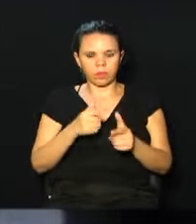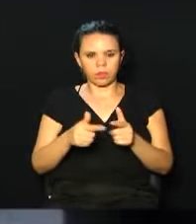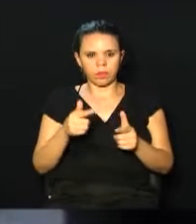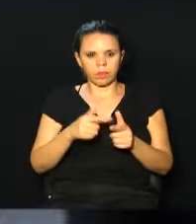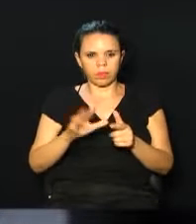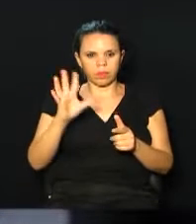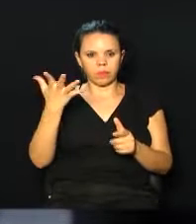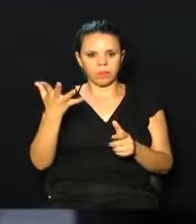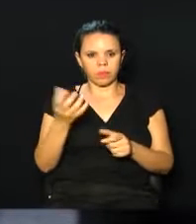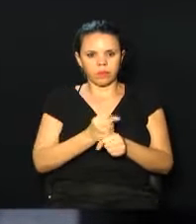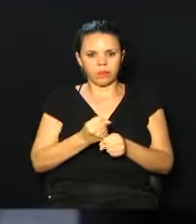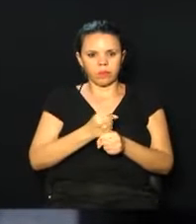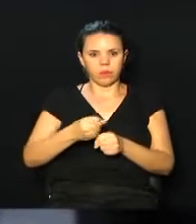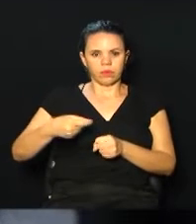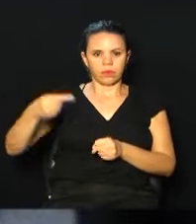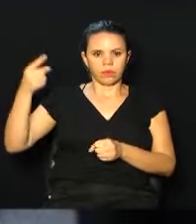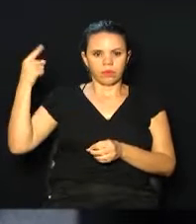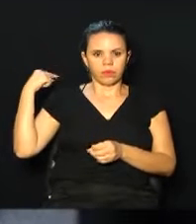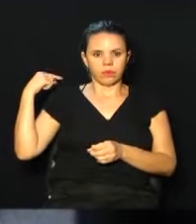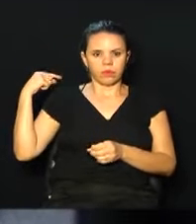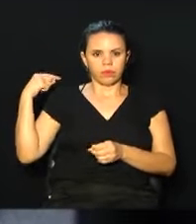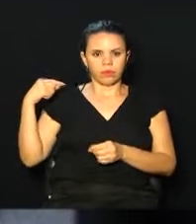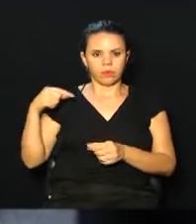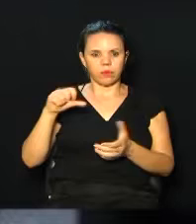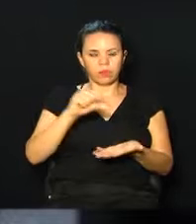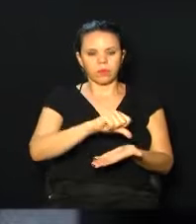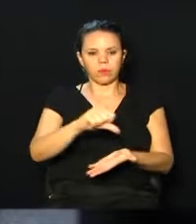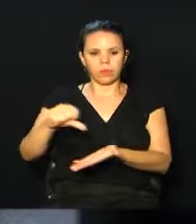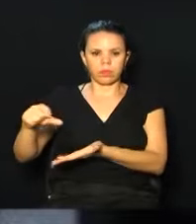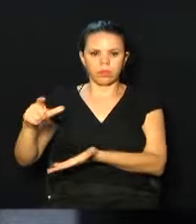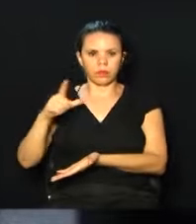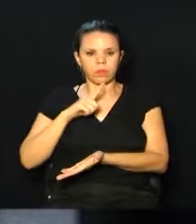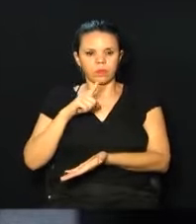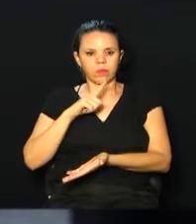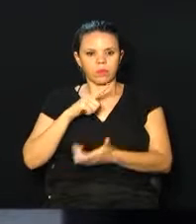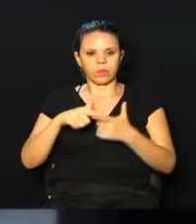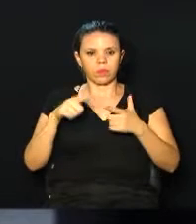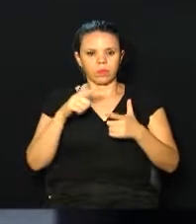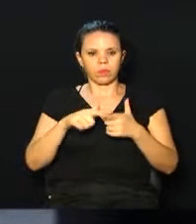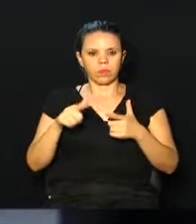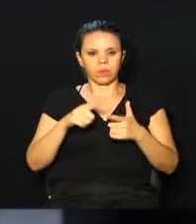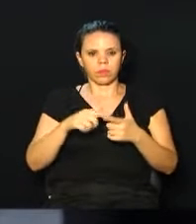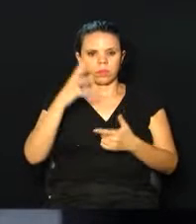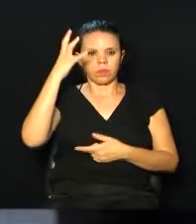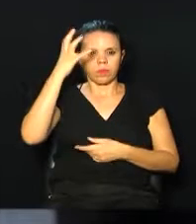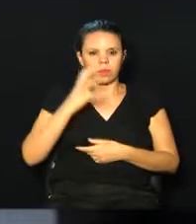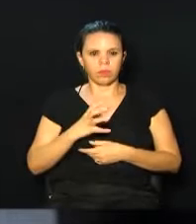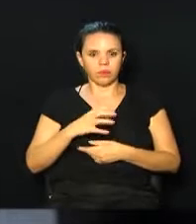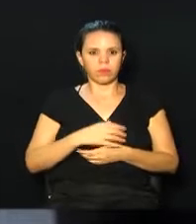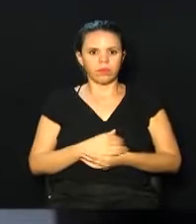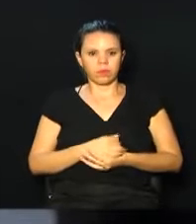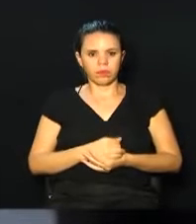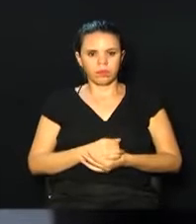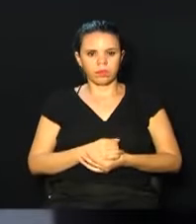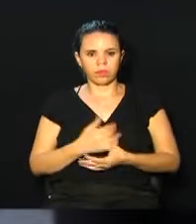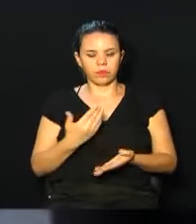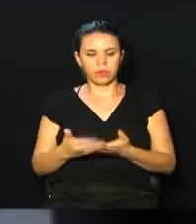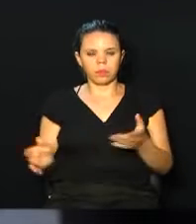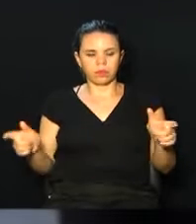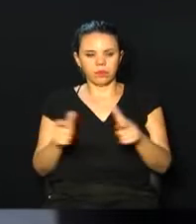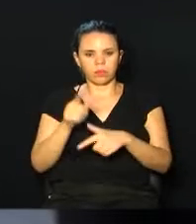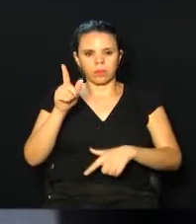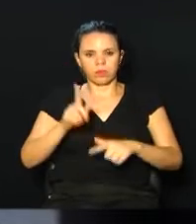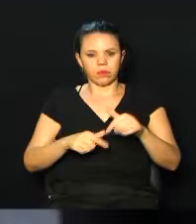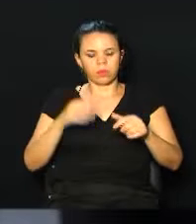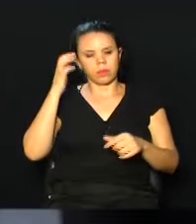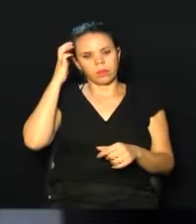ocorrem há muitos anos. E são regiões que nós tivemos problemas muito sérios, não só de perdas materiais,